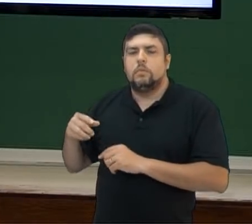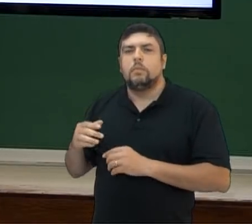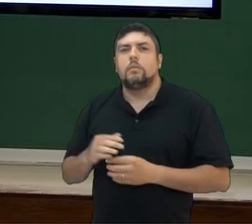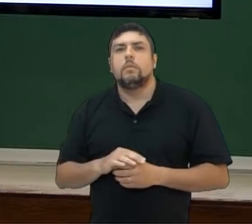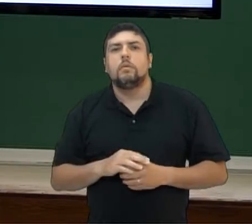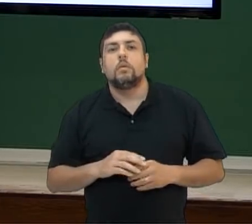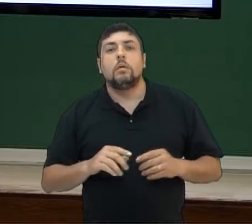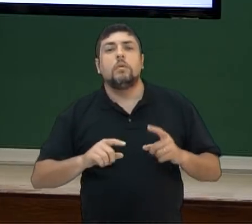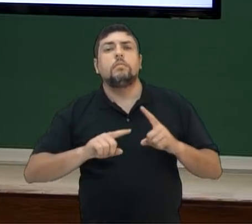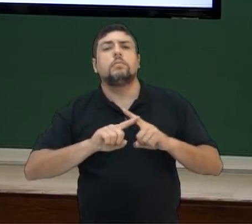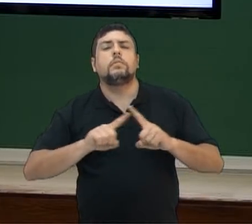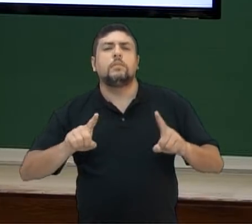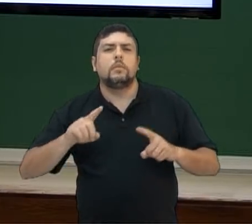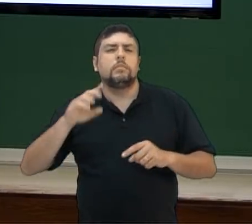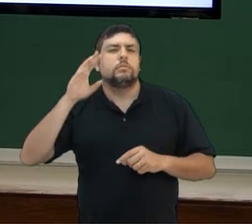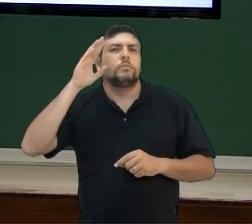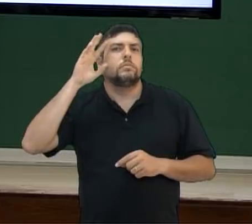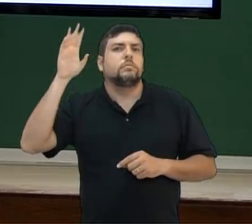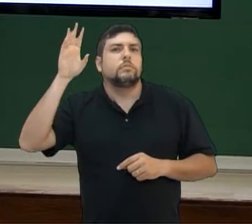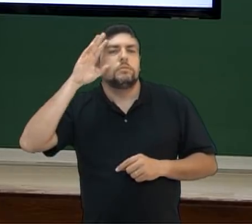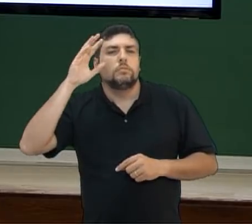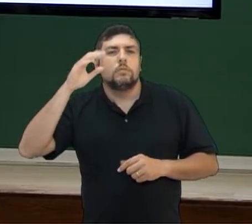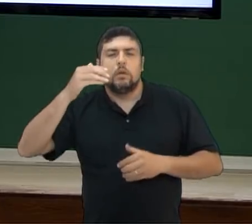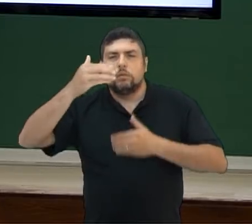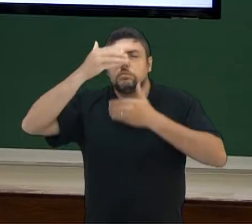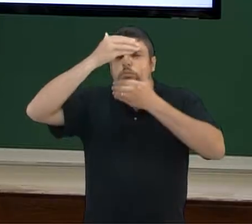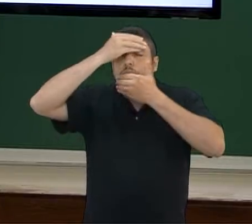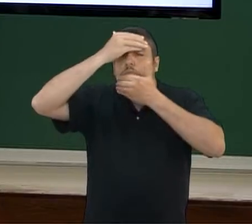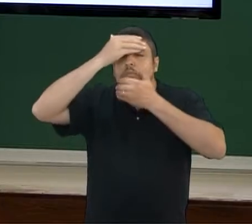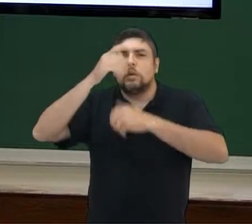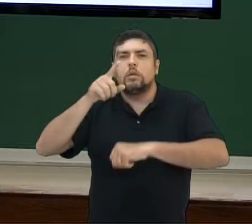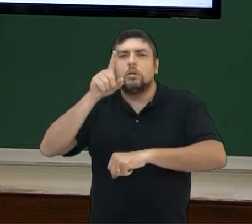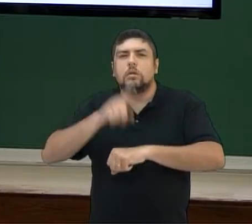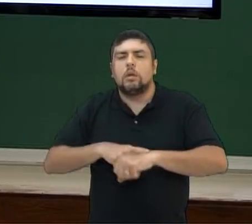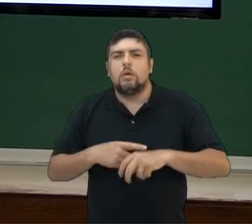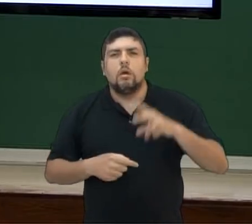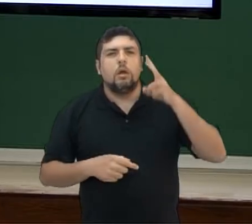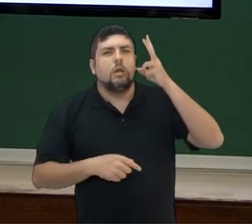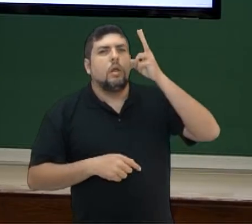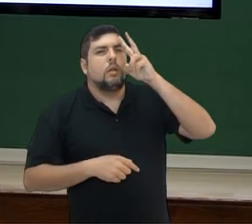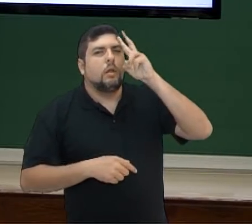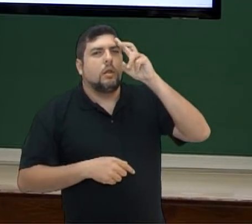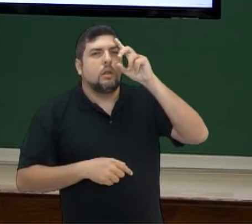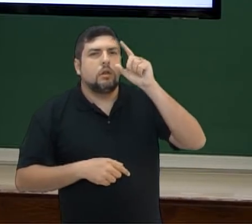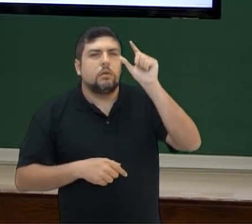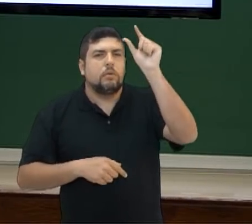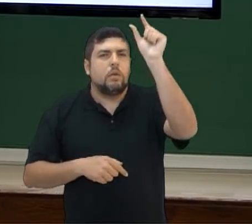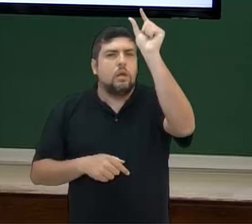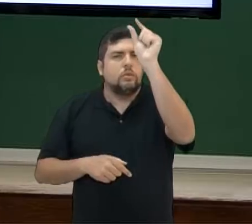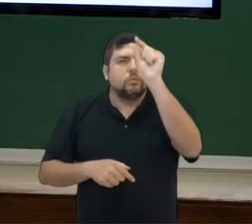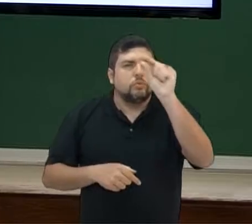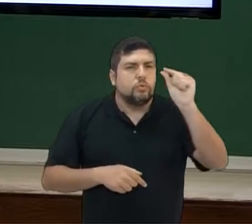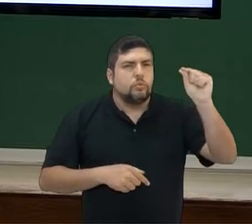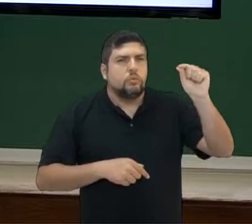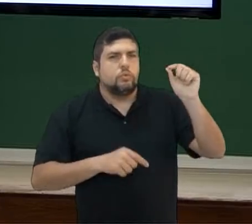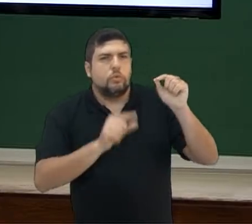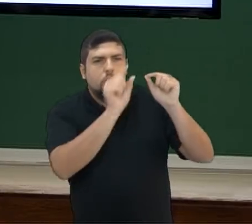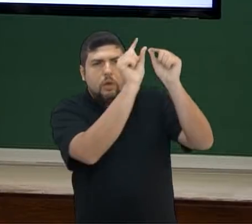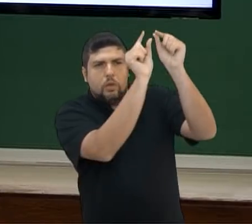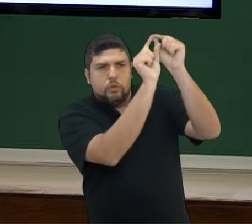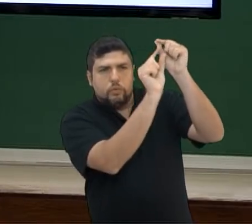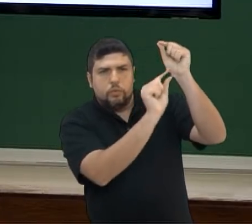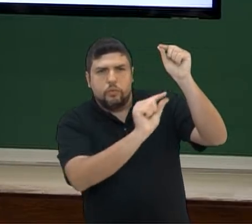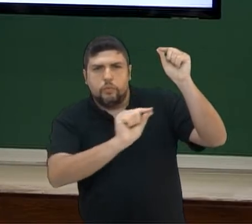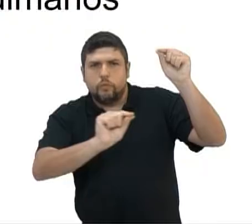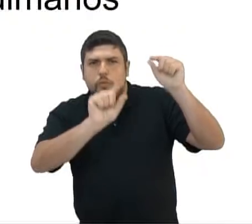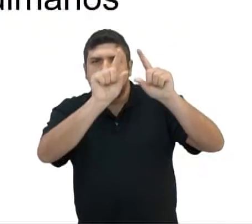quando pensamos no islamismo, logo lembramos da lua crescente com a estrela. E eu vou explicar por que reconhecemos como